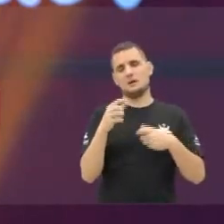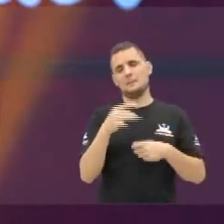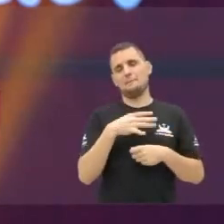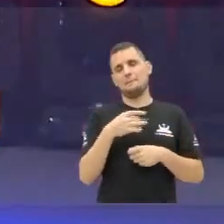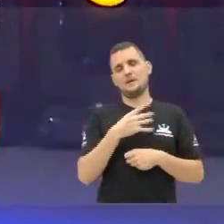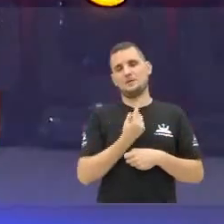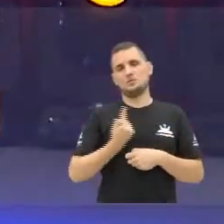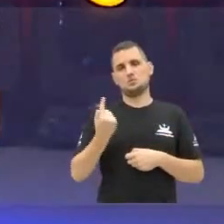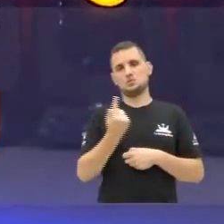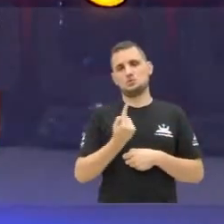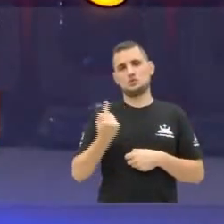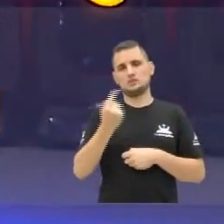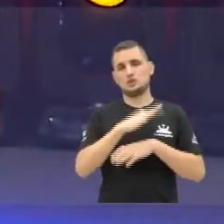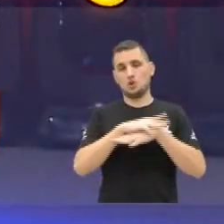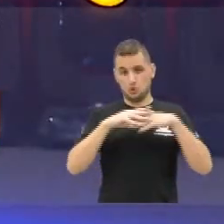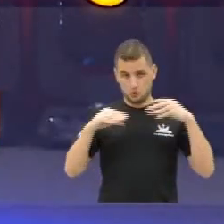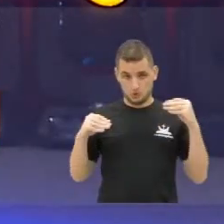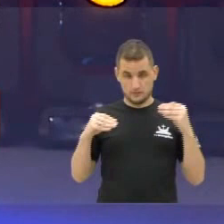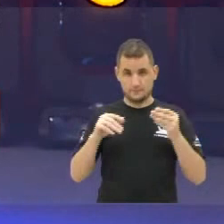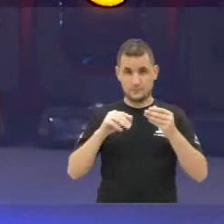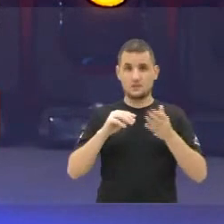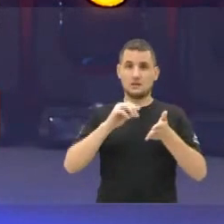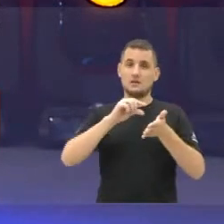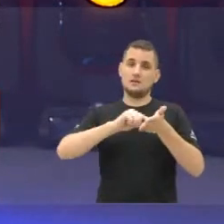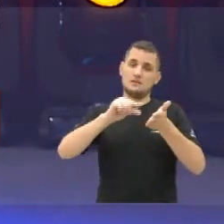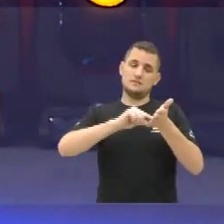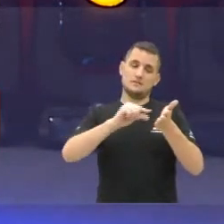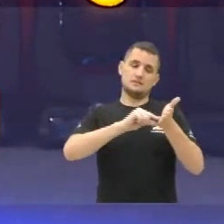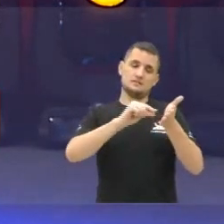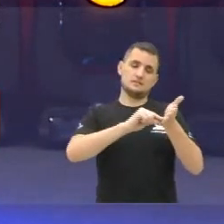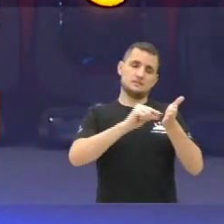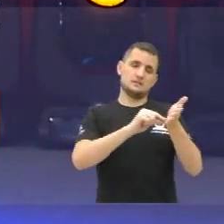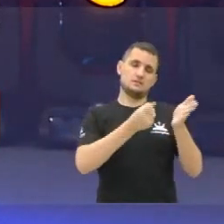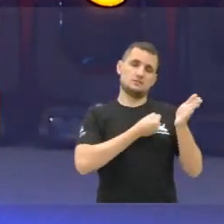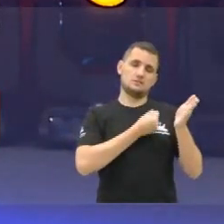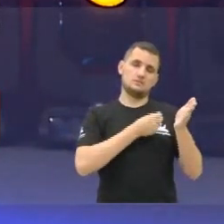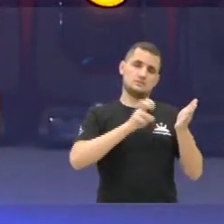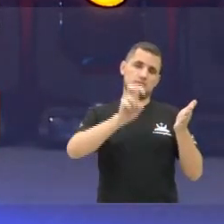solidão. Versículo número 5: